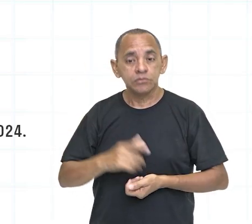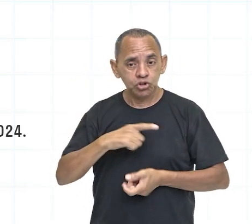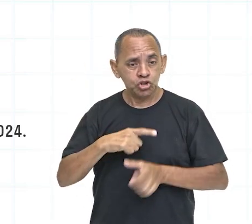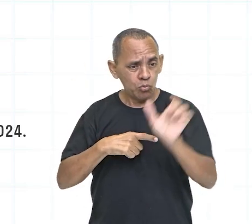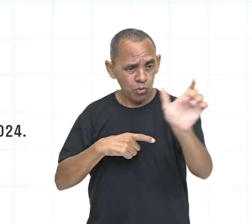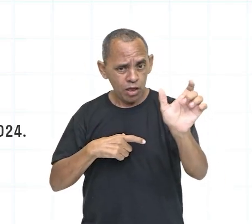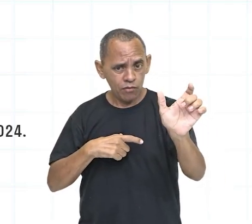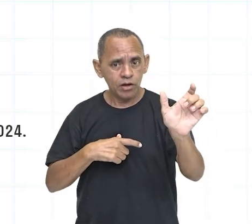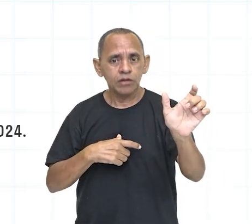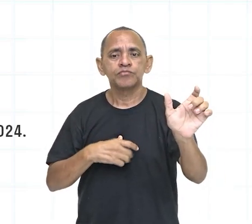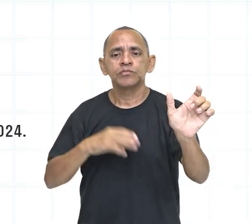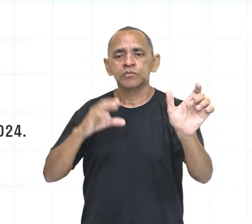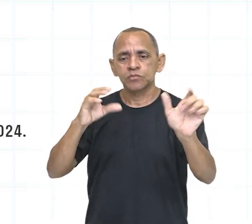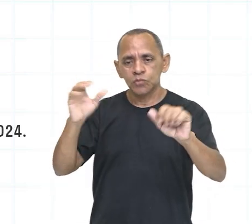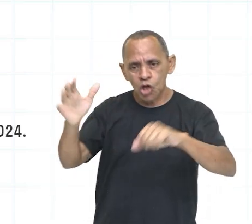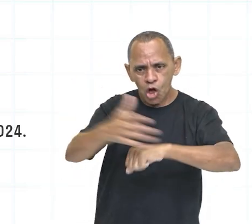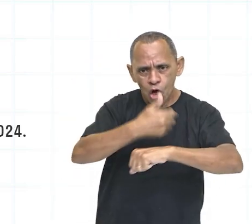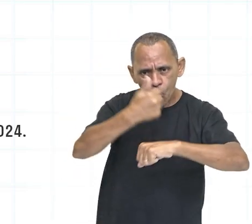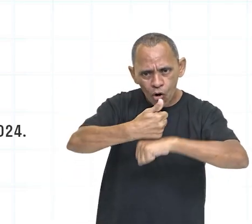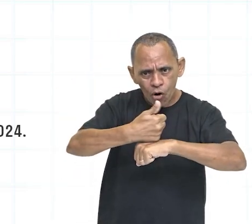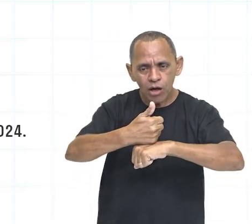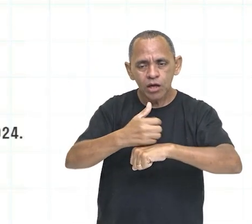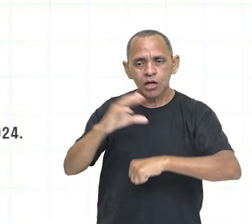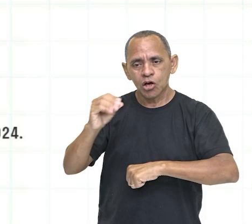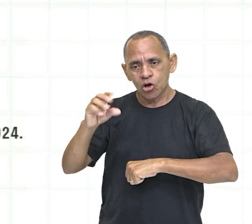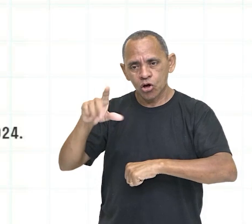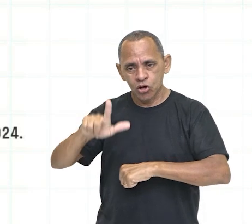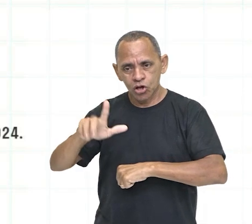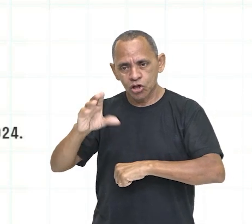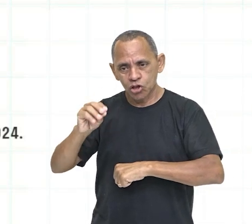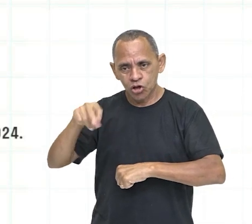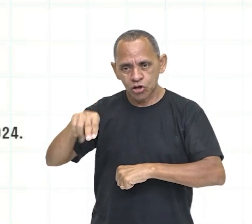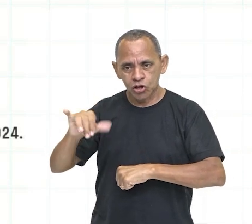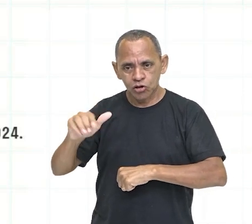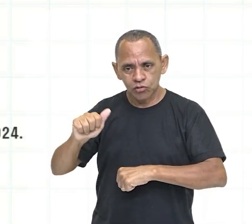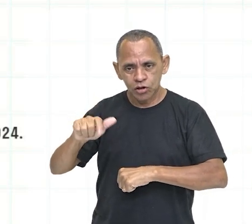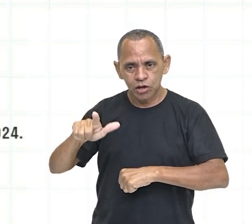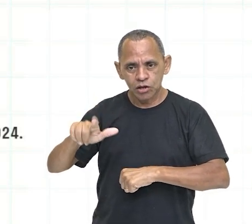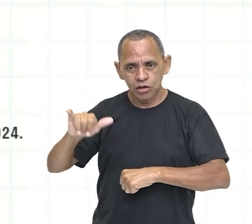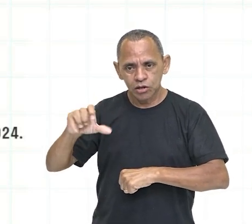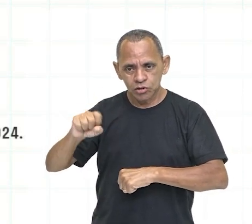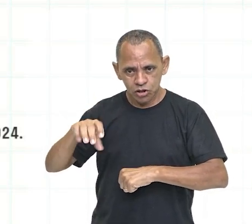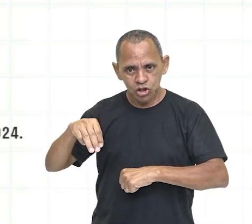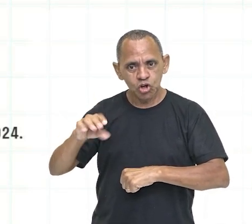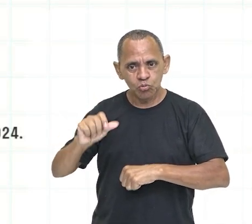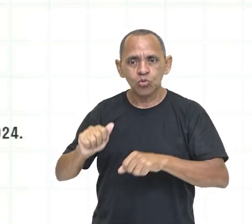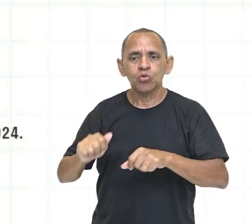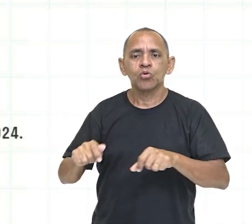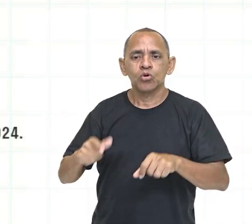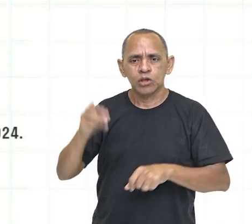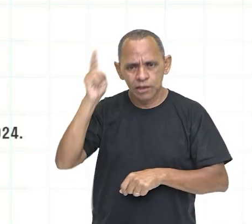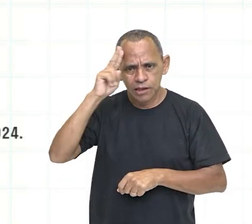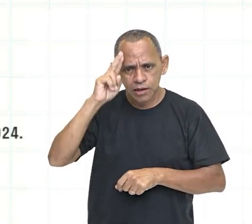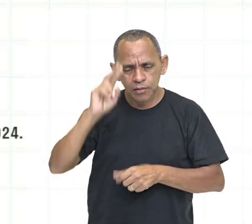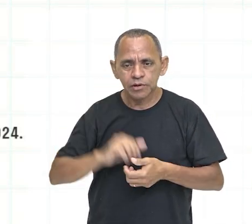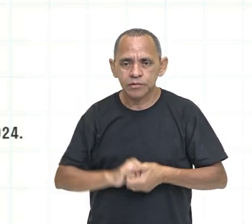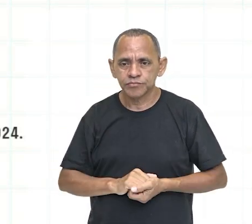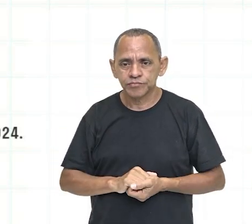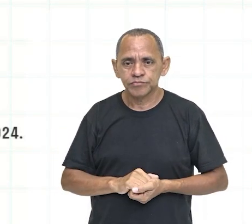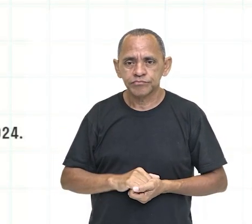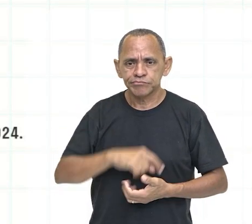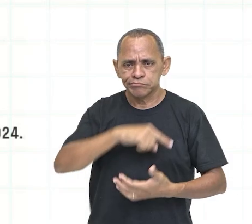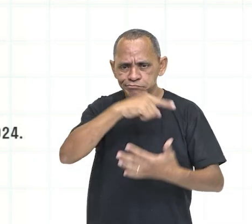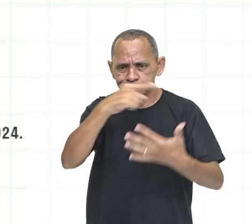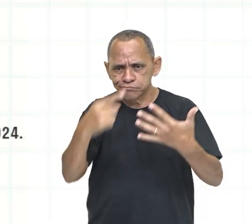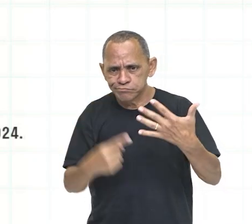verdade? Podemos encontrar isso aqui na letra A? Olha só, a influência da literatura inglesa. Não tem nada